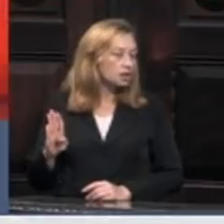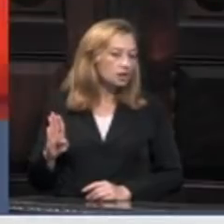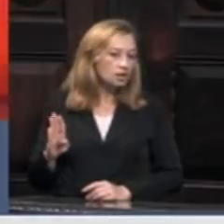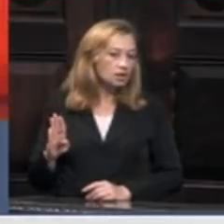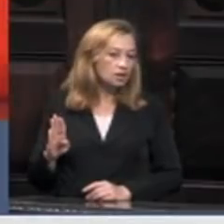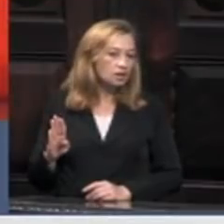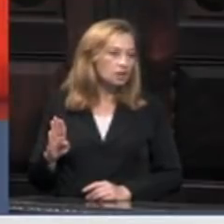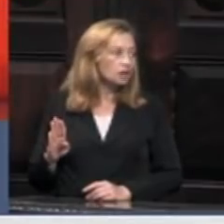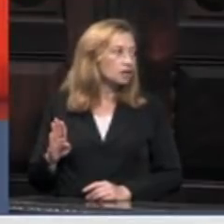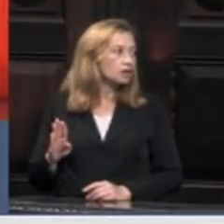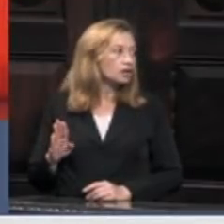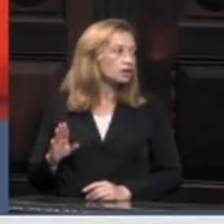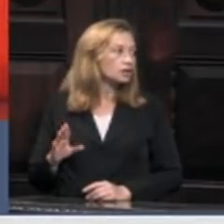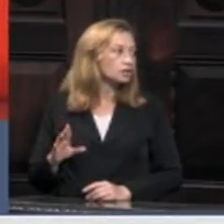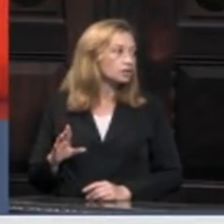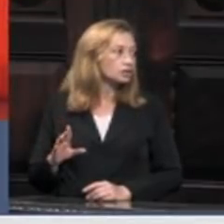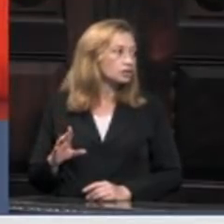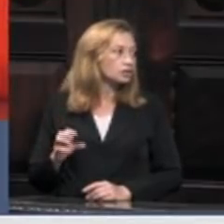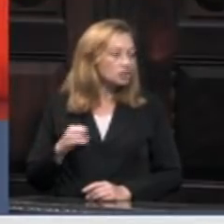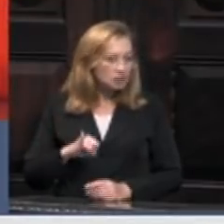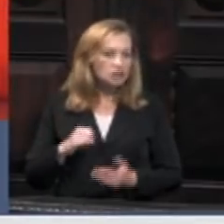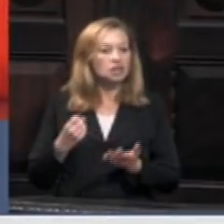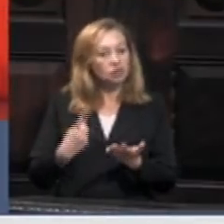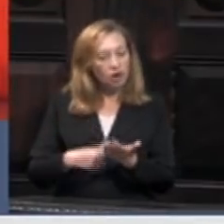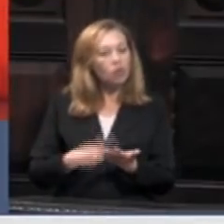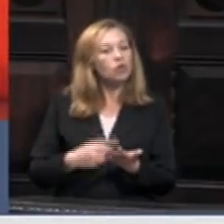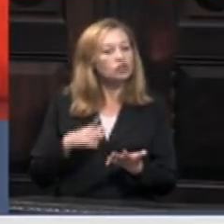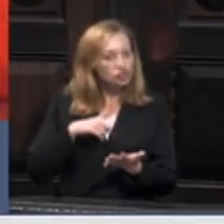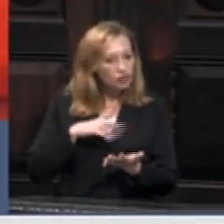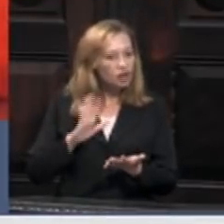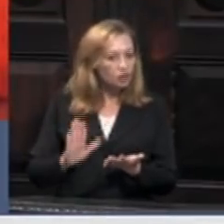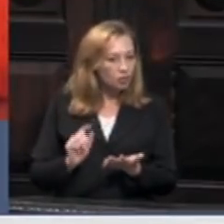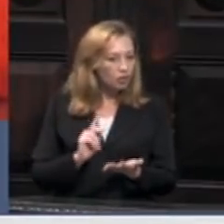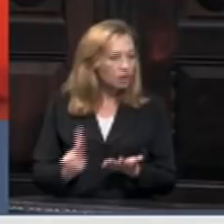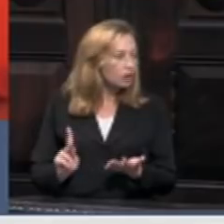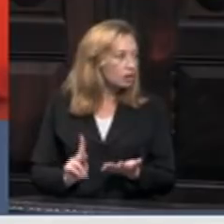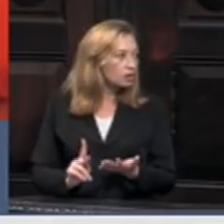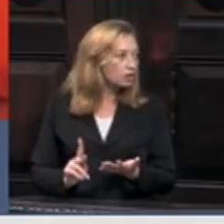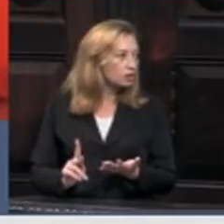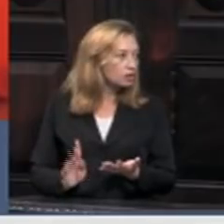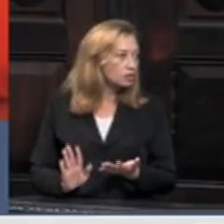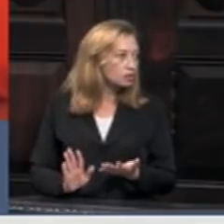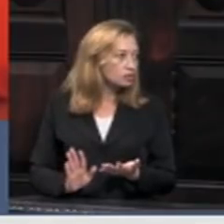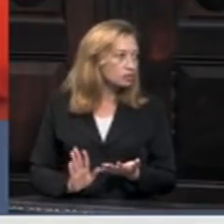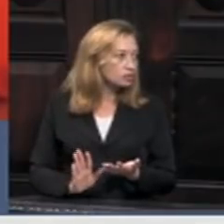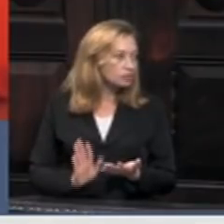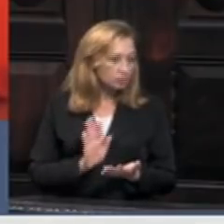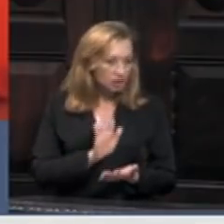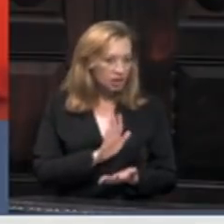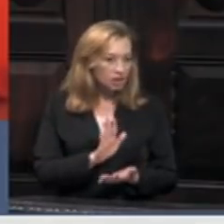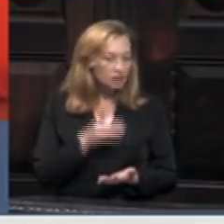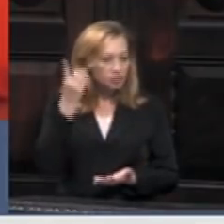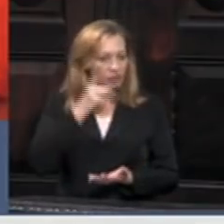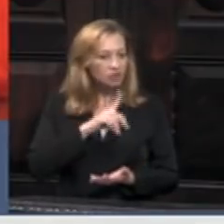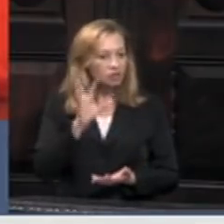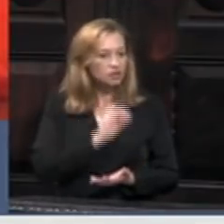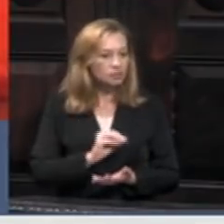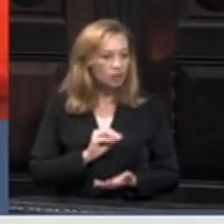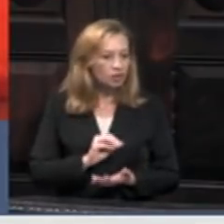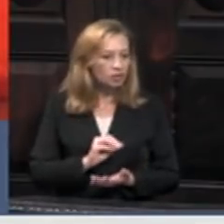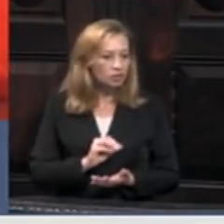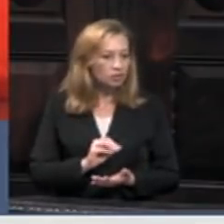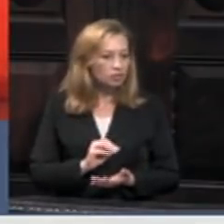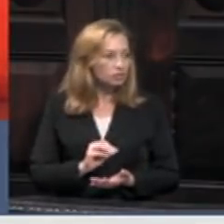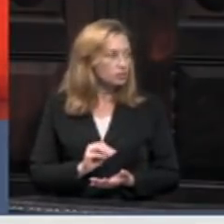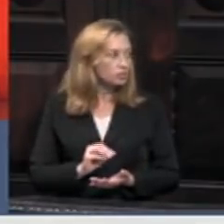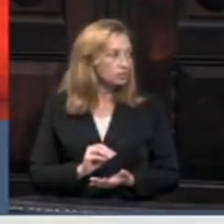prejudicadas. Claro, se a gente fizer o acordo. Já, deputado. Já vou anunciar, deputado Luiz Paulo. Agora não tem nada